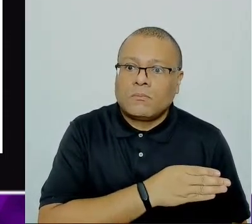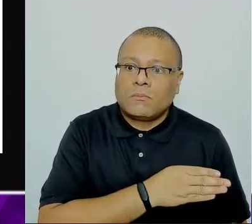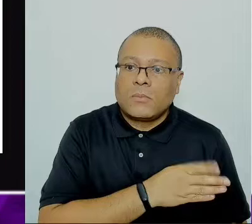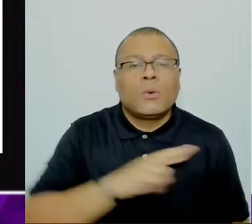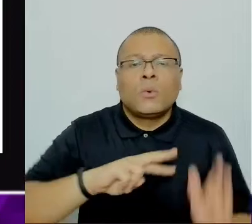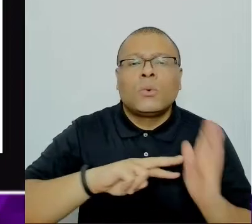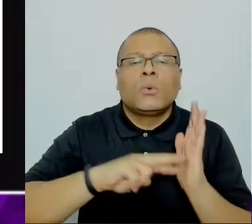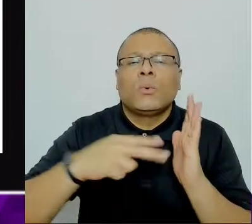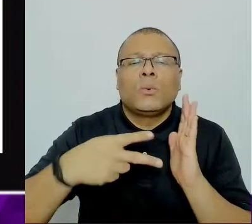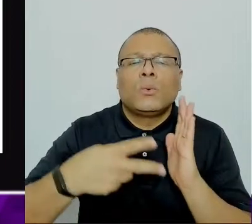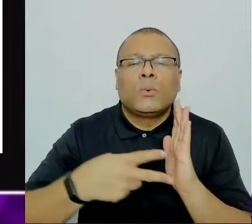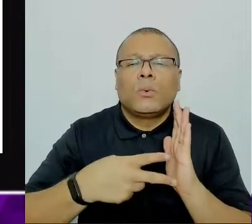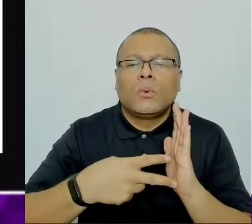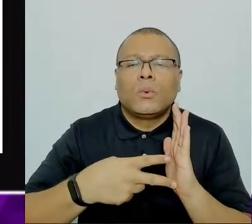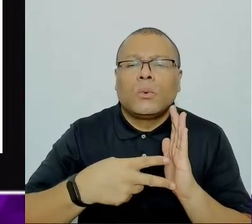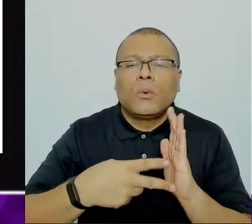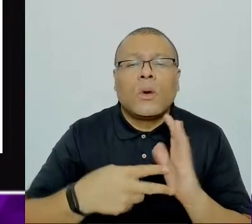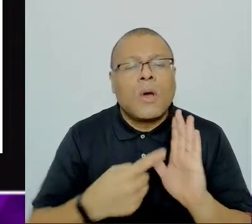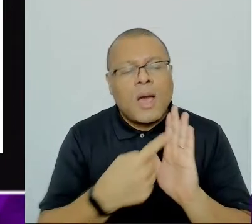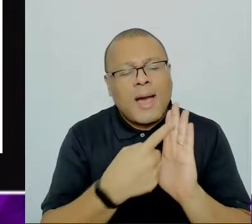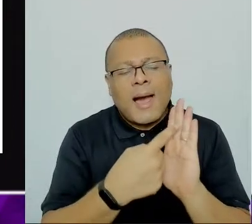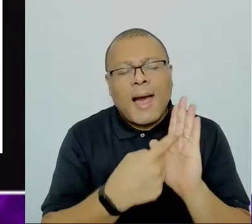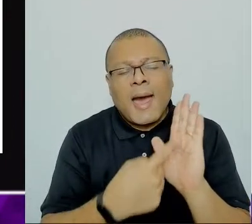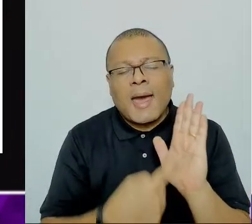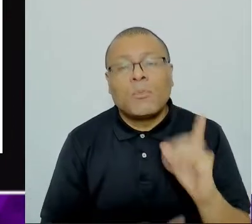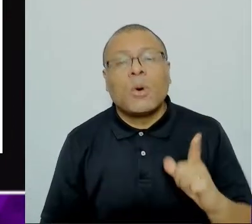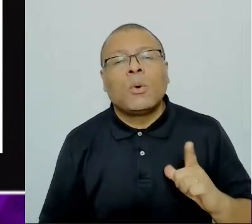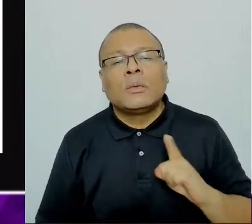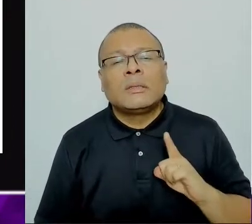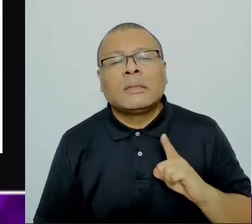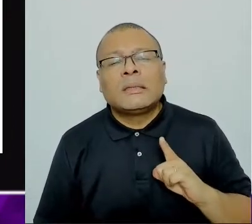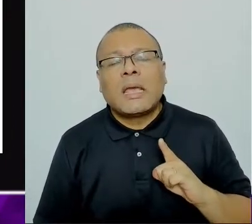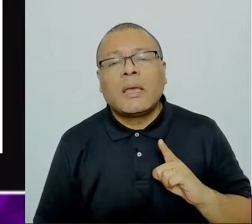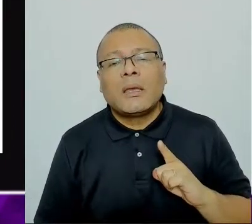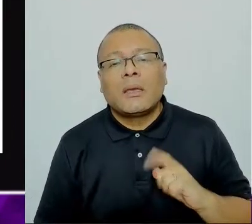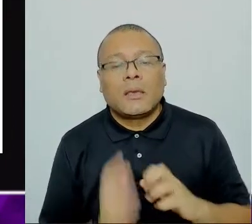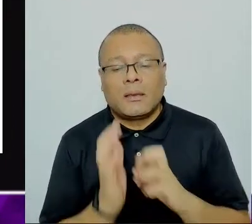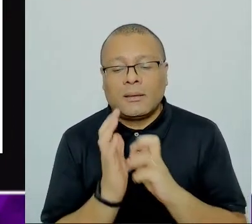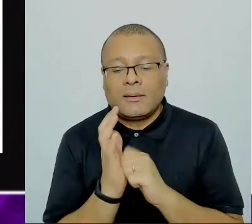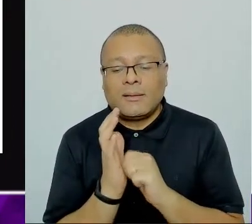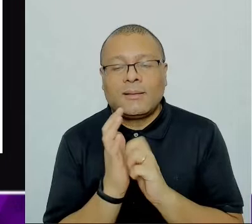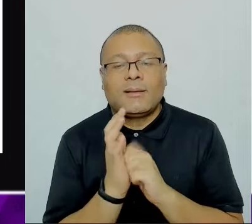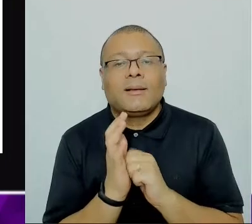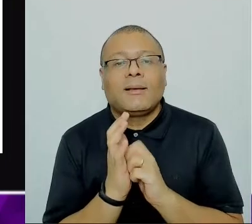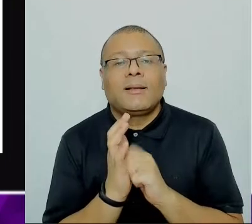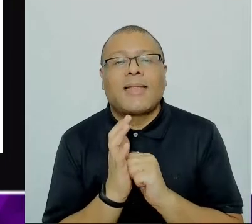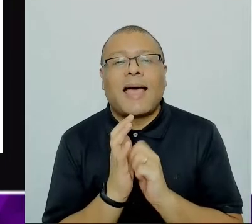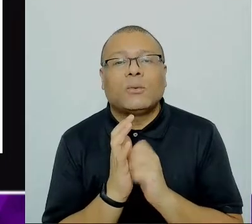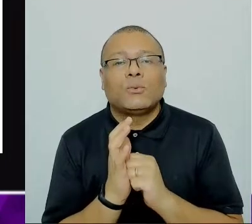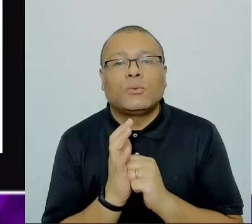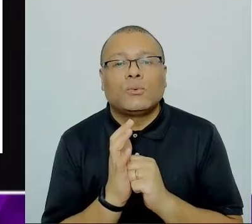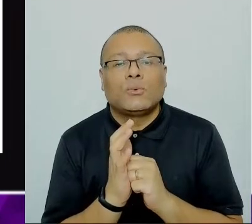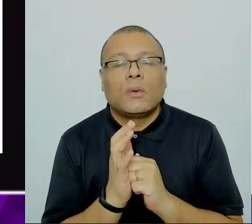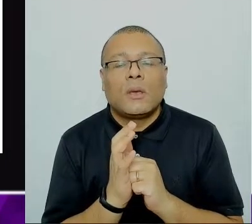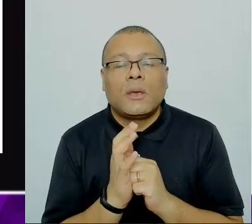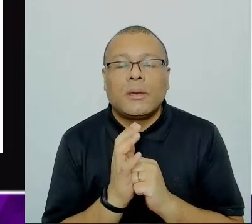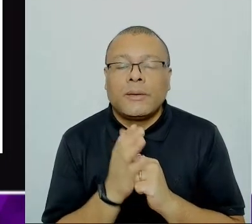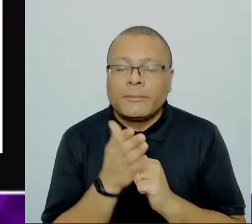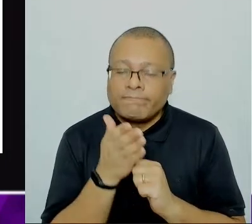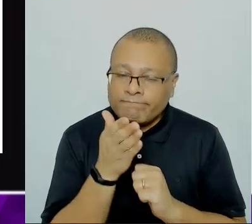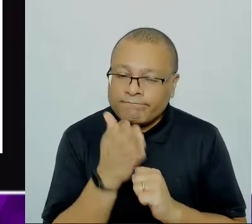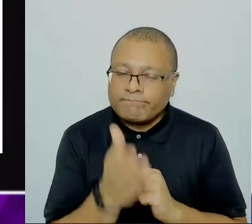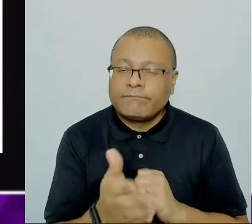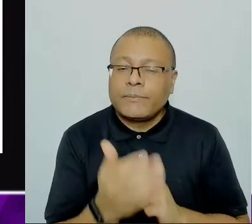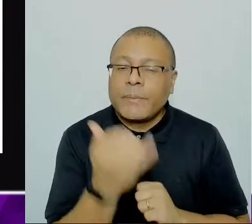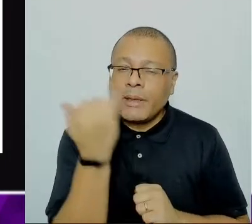o que a Apple tem ali nas mãos? Dados. E isso que, no final, é o que a gente pode